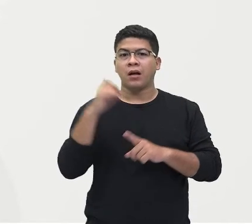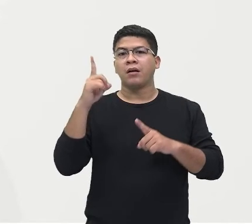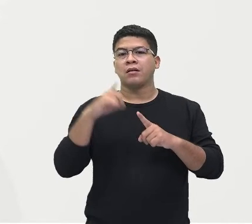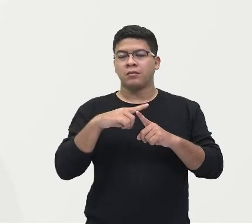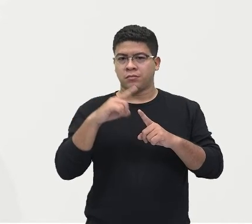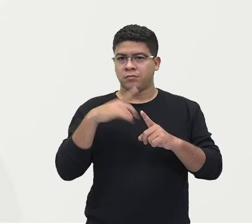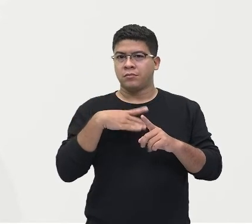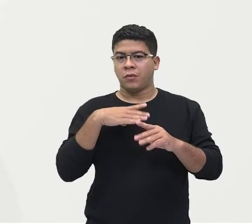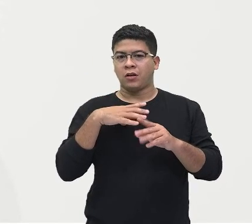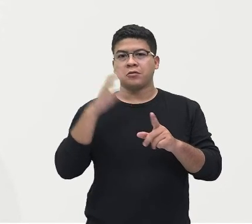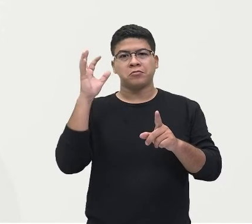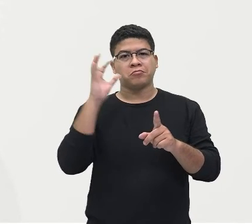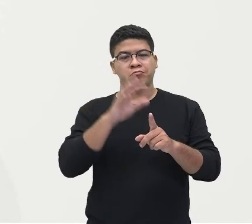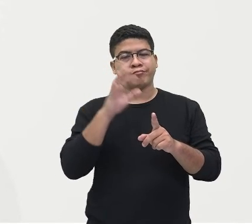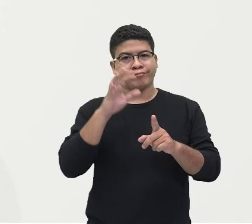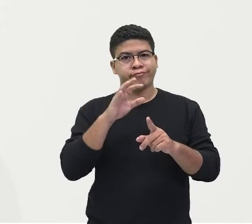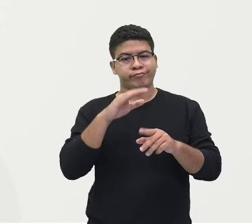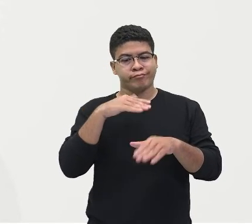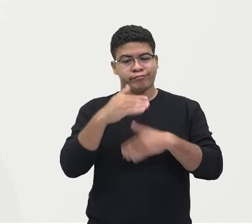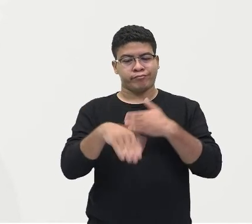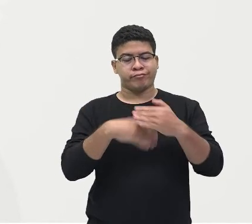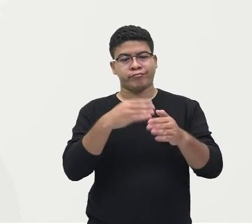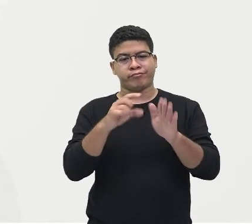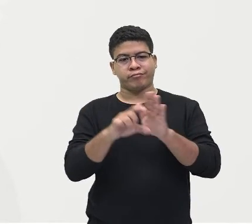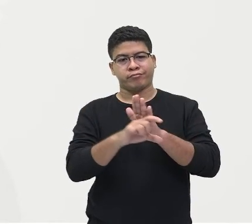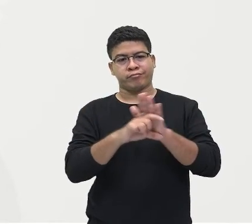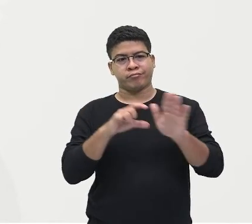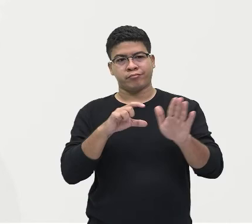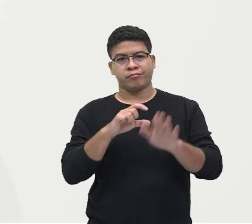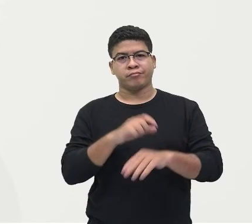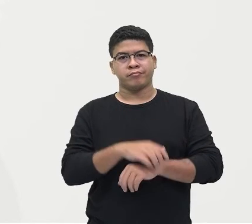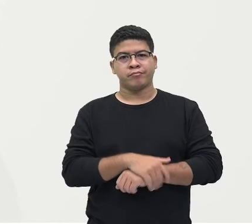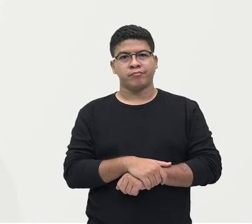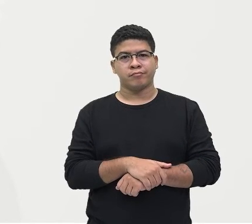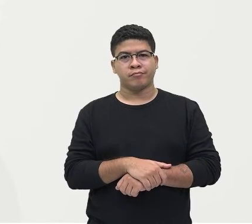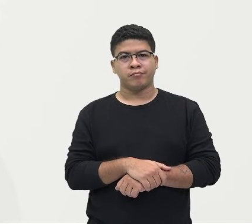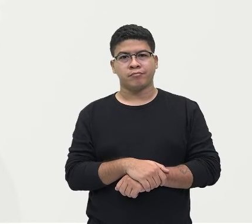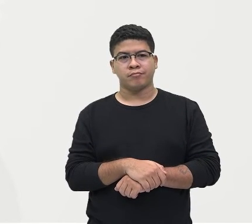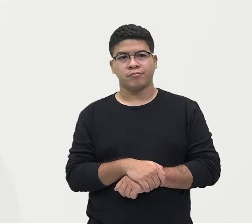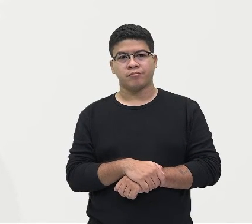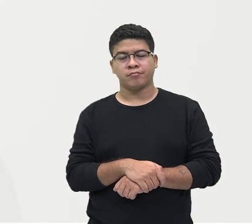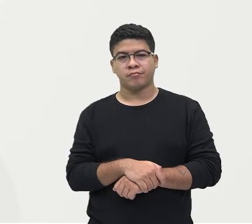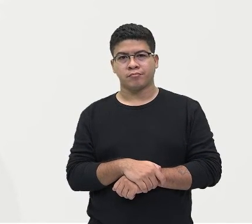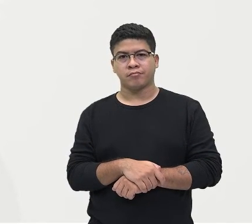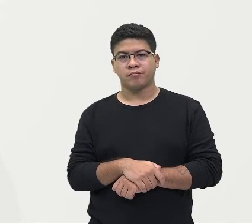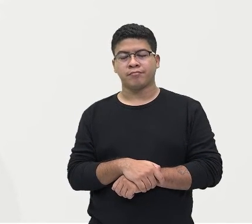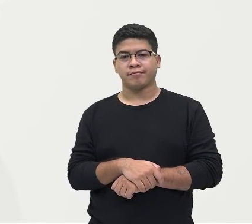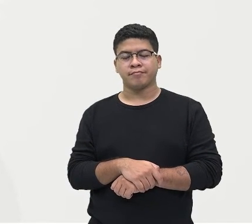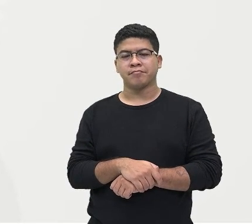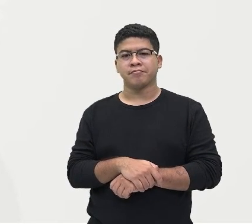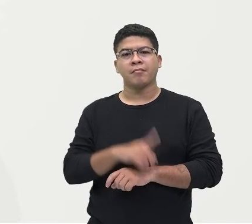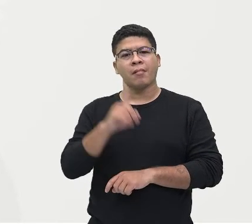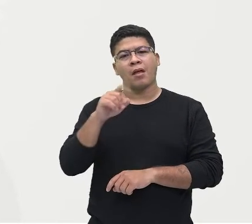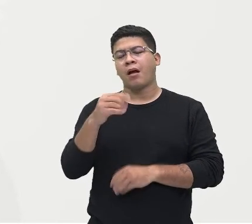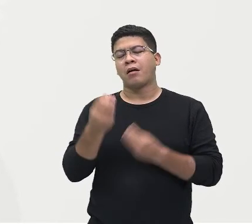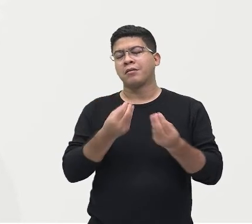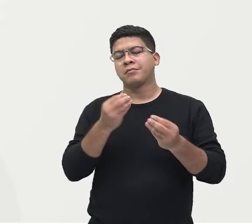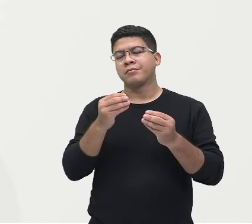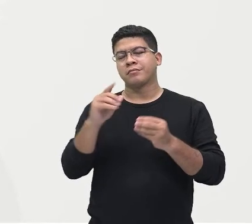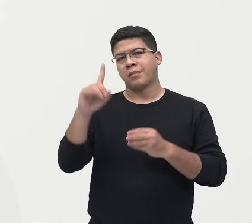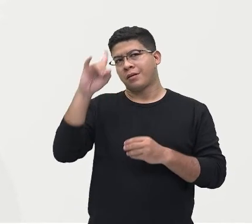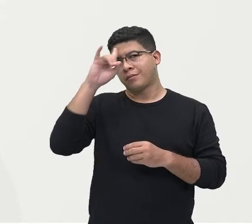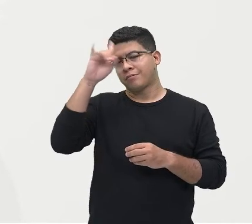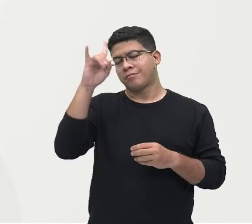desenvolver essa ideia a partir de agora, neste parágrafo. Entenderam? Então, é como se fosse uma ideia central mesmo de